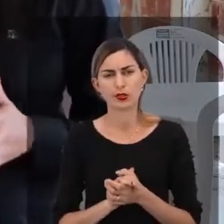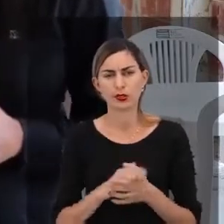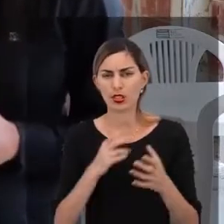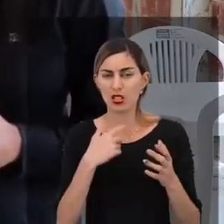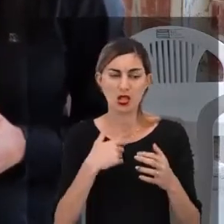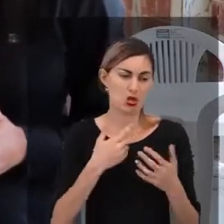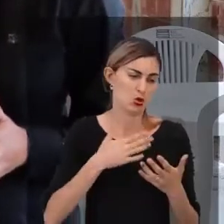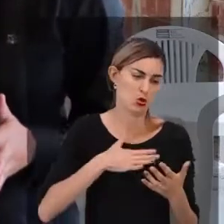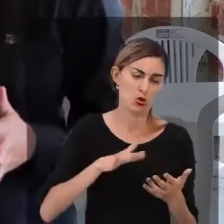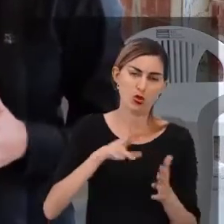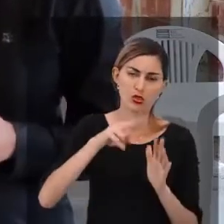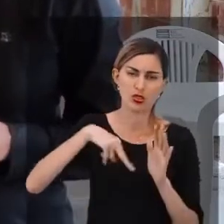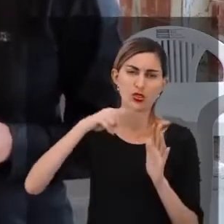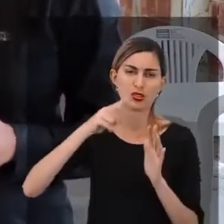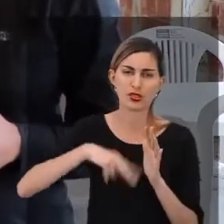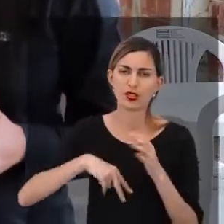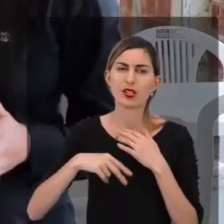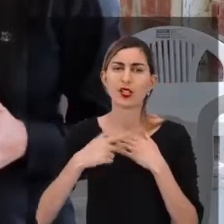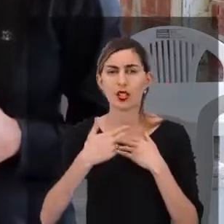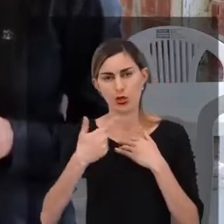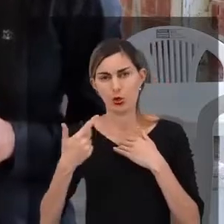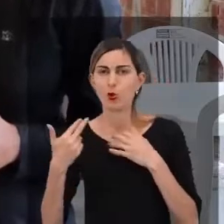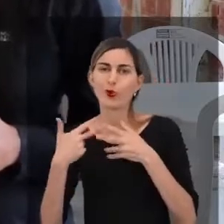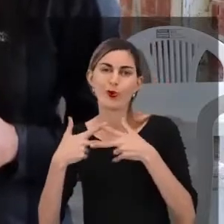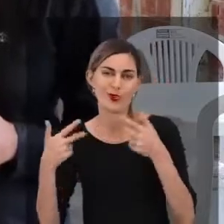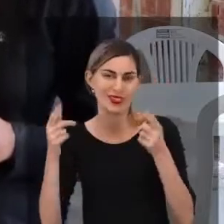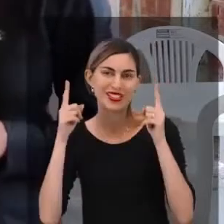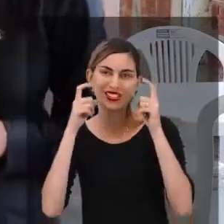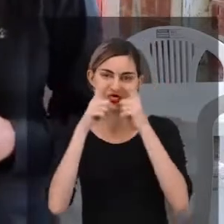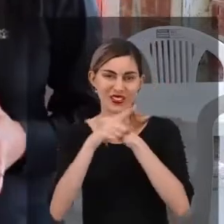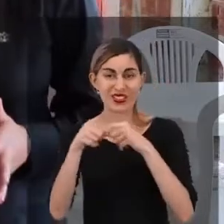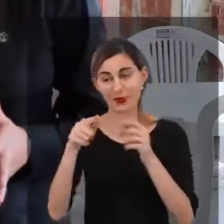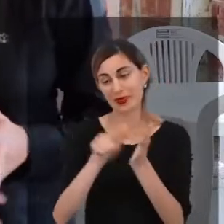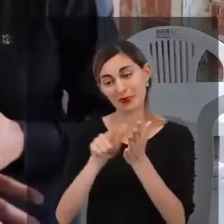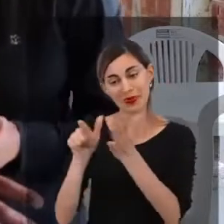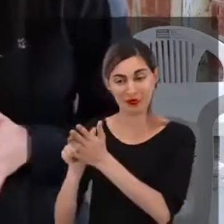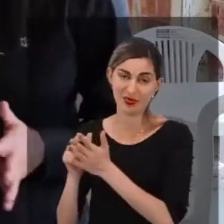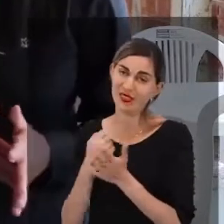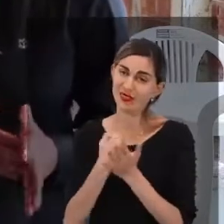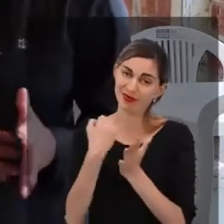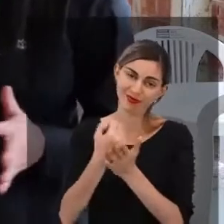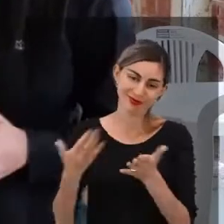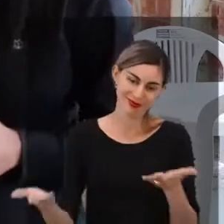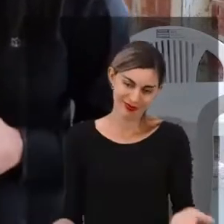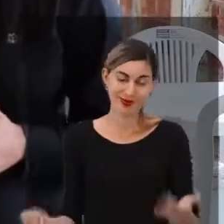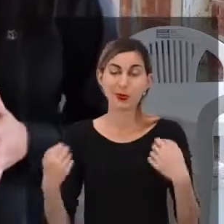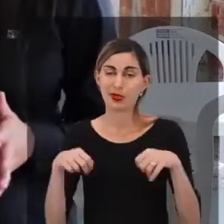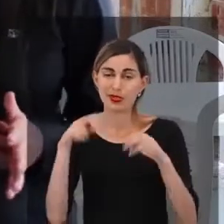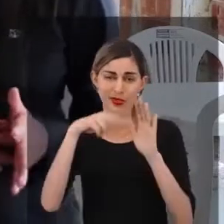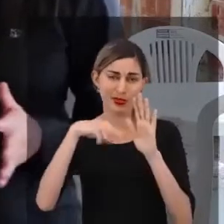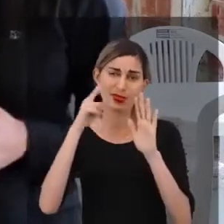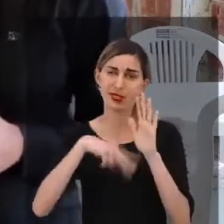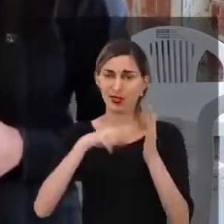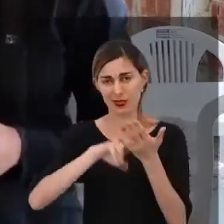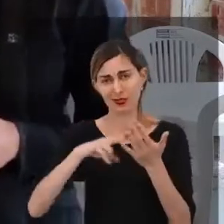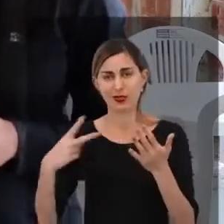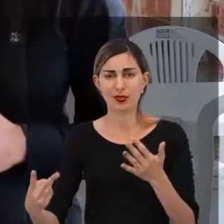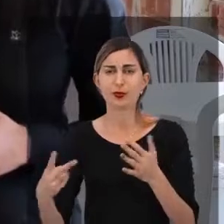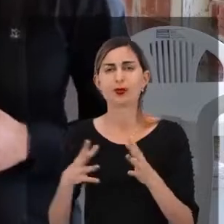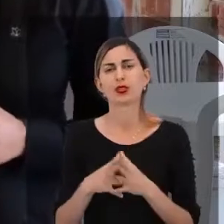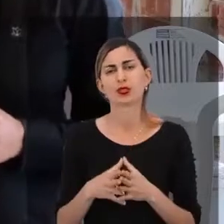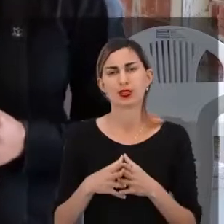importante. Um técnico de segurança que diz que não gosta de ler é uma coisa difícil, porque isso aqui são papéis, são procedimentos. Precisam ser lidos